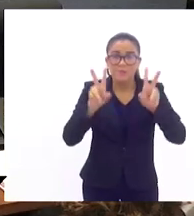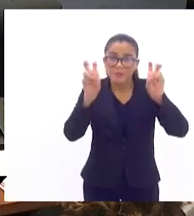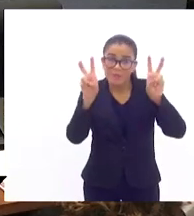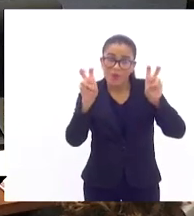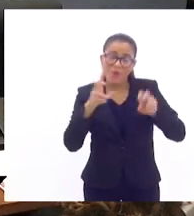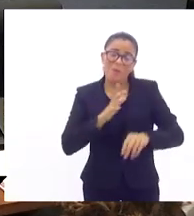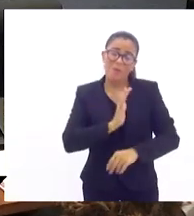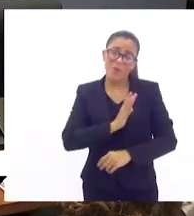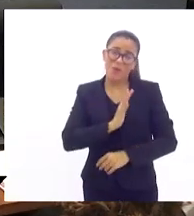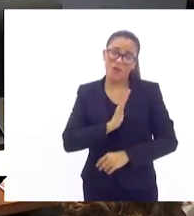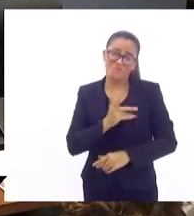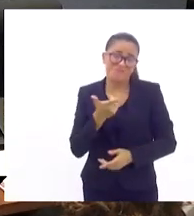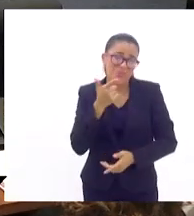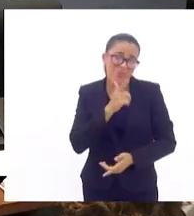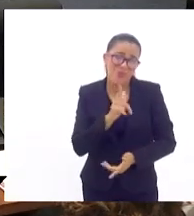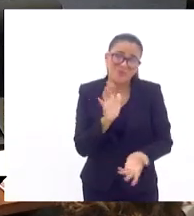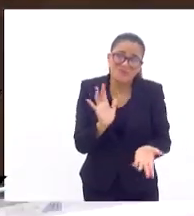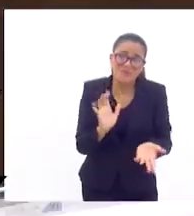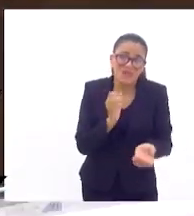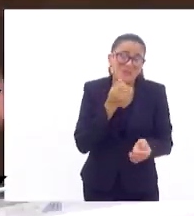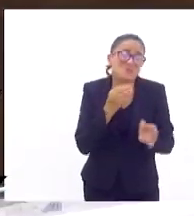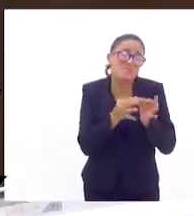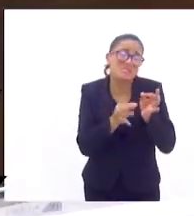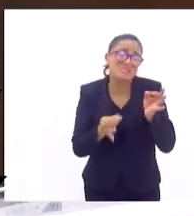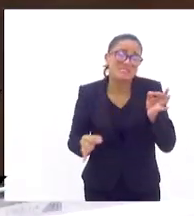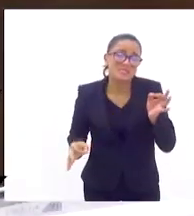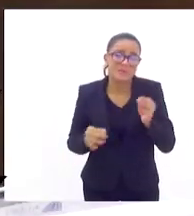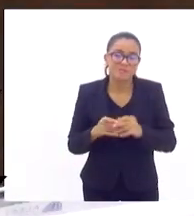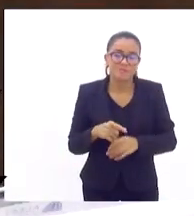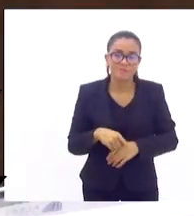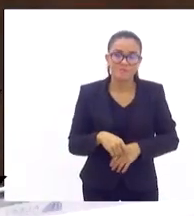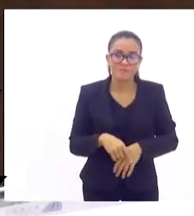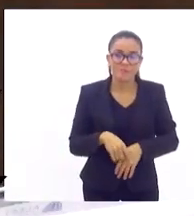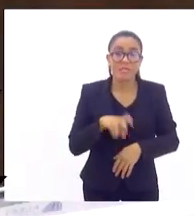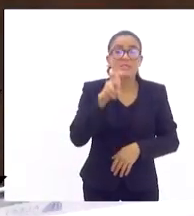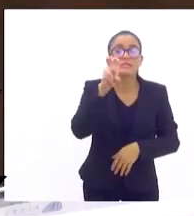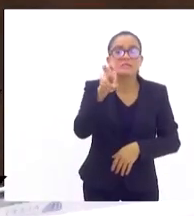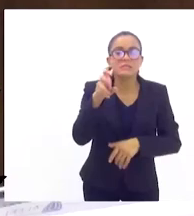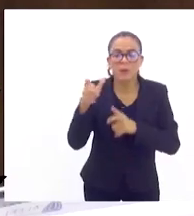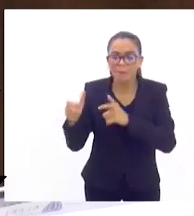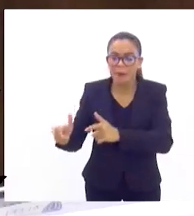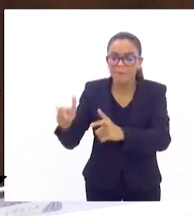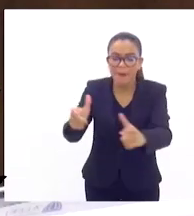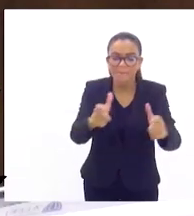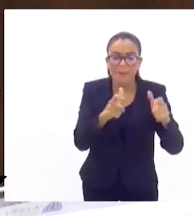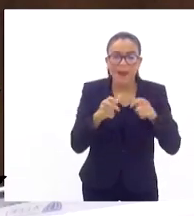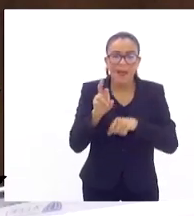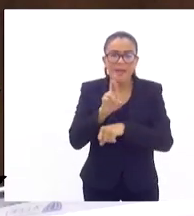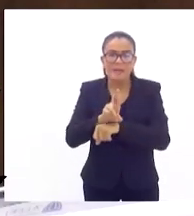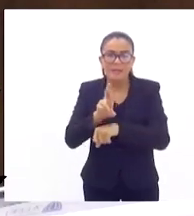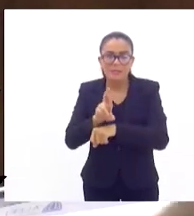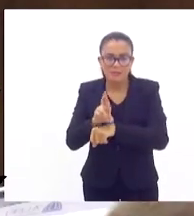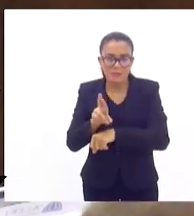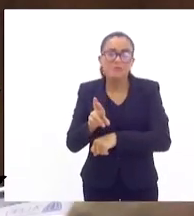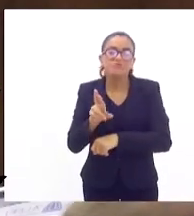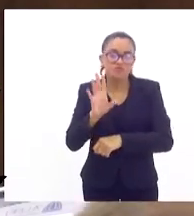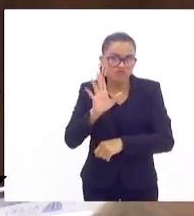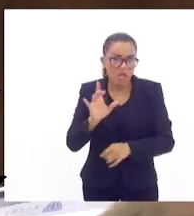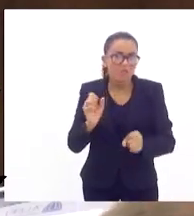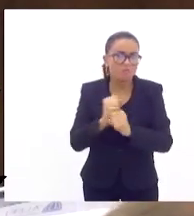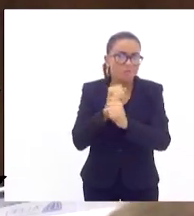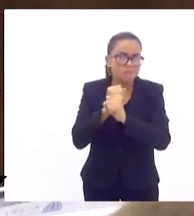meu coração, eu não consigo... Por favor, às vezes eu me estendo. Vamos lá. 5 reservatórios da Baixada Fluminense já foram recuperados e a gente está avançando. A